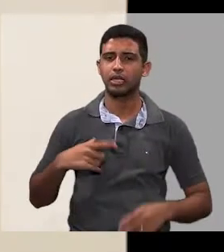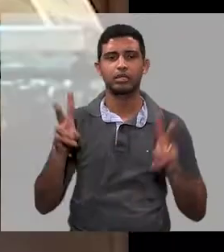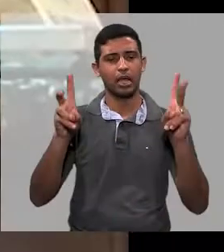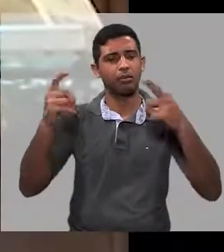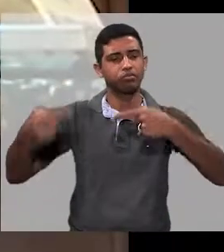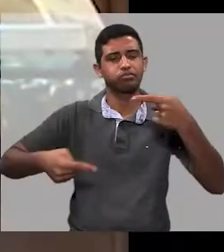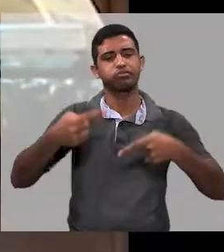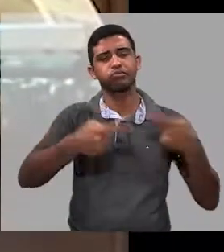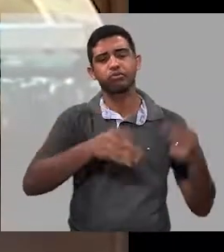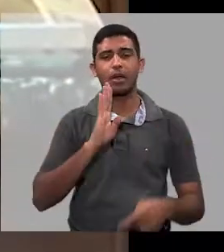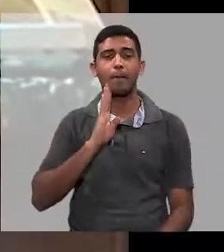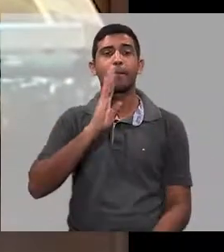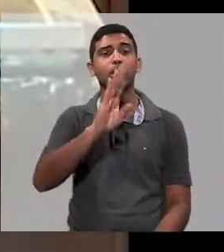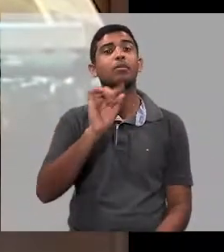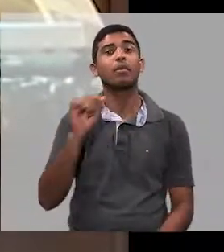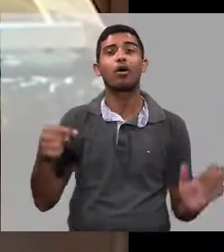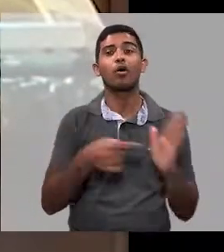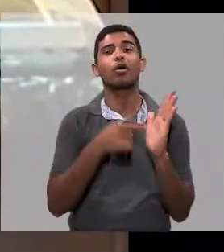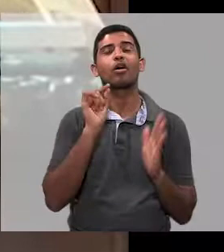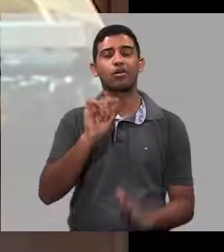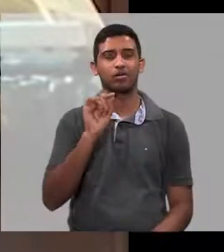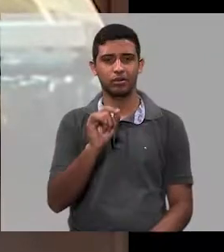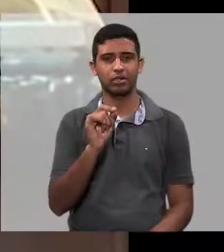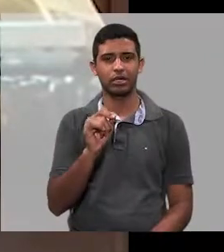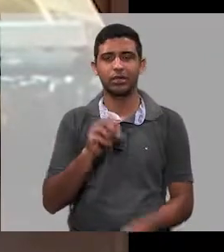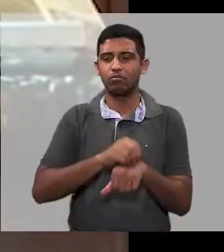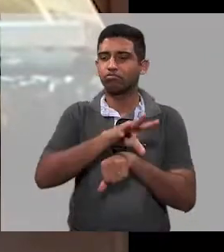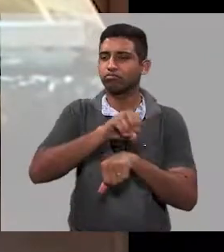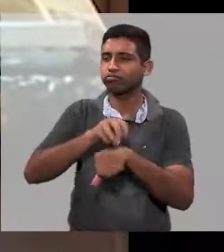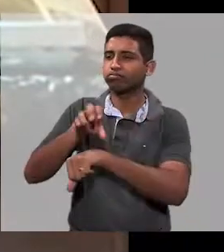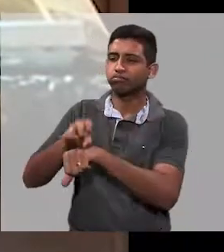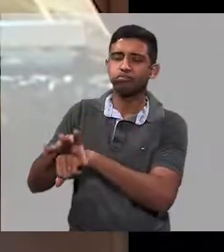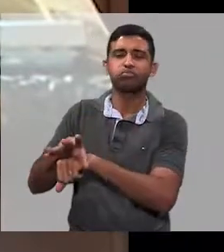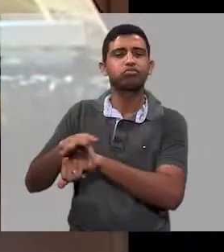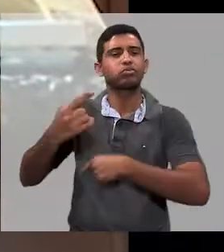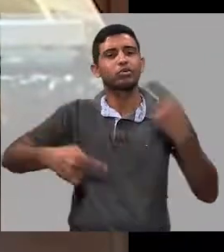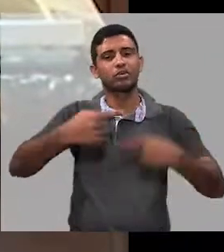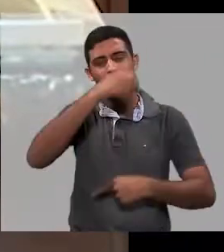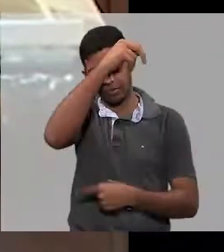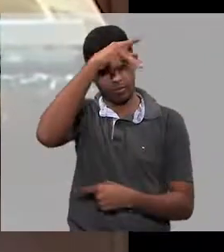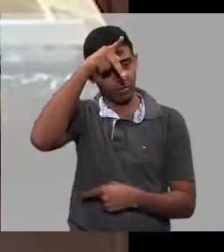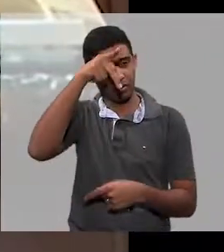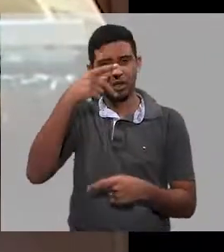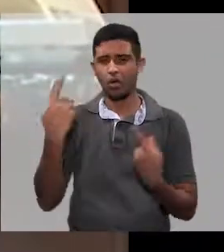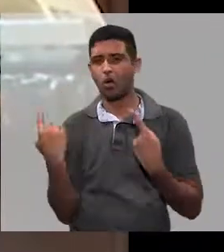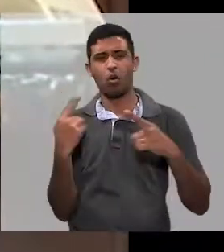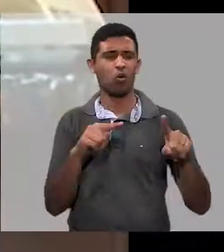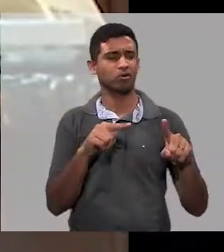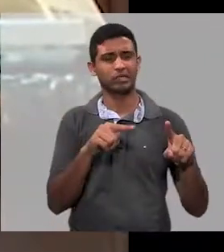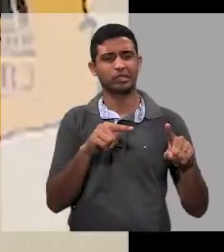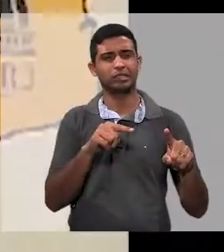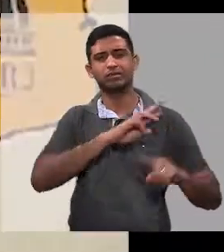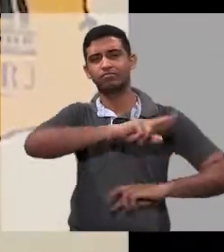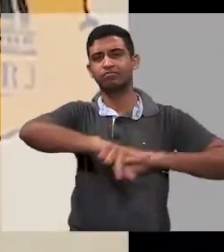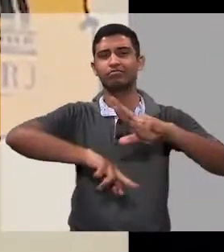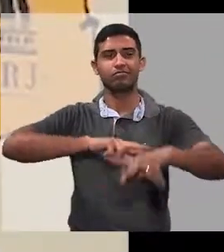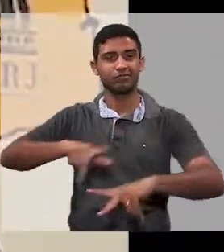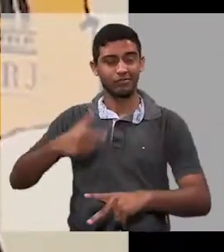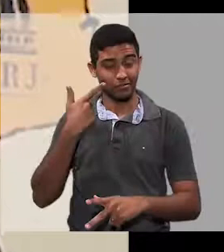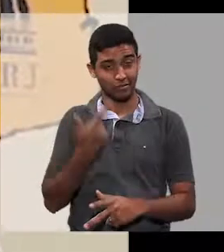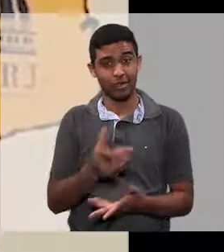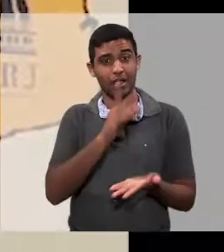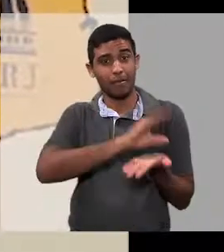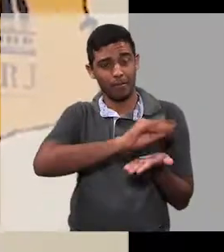fórum, que tem como principal objetivo sugerir políticas públicas que combatam essas indiferenças. Essa é uma